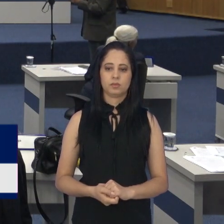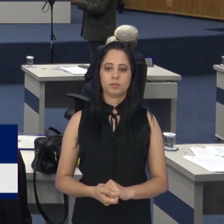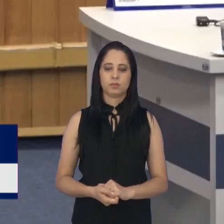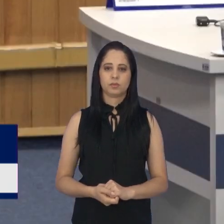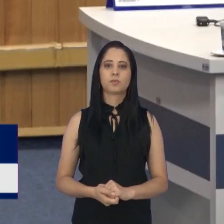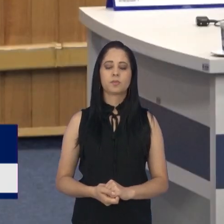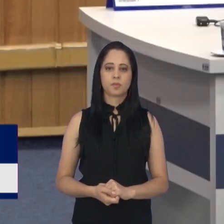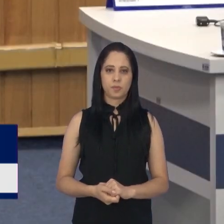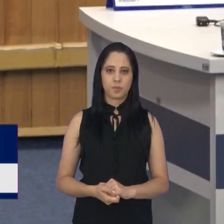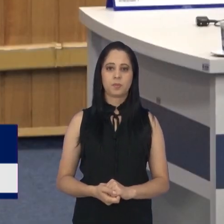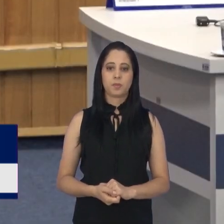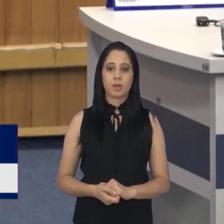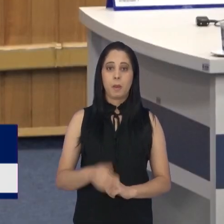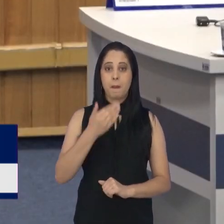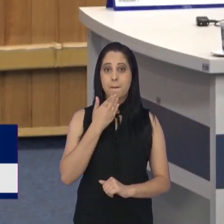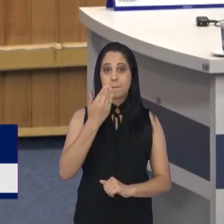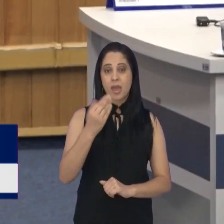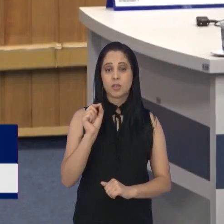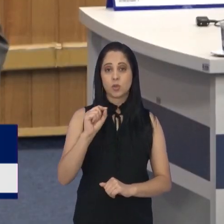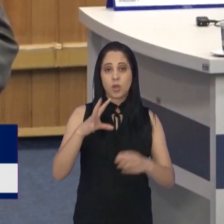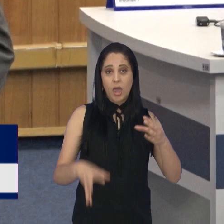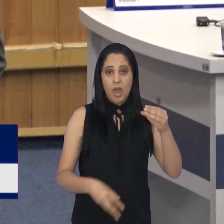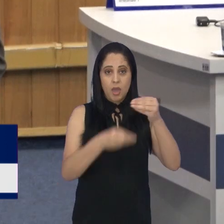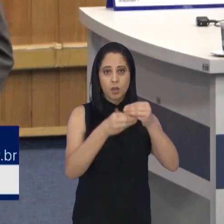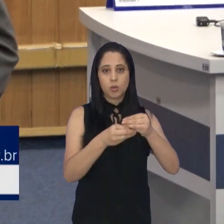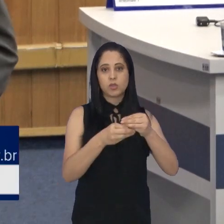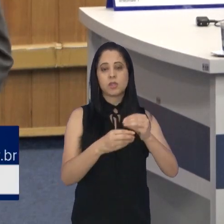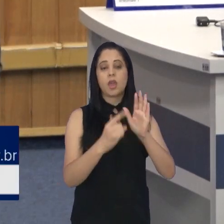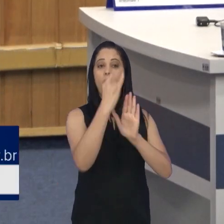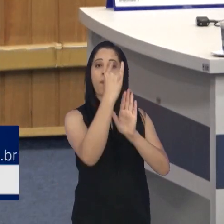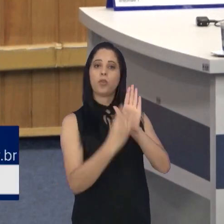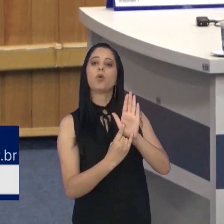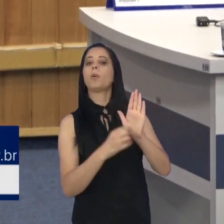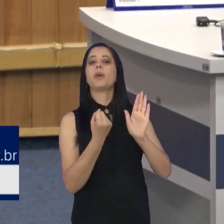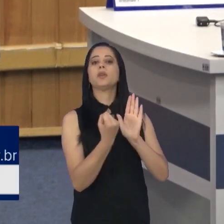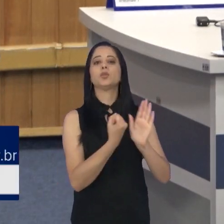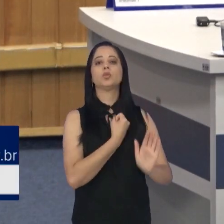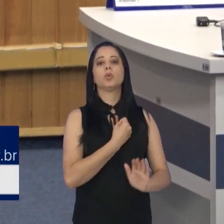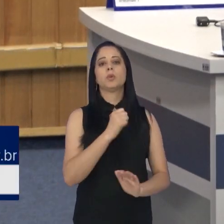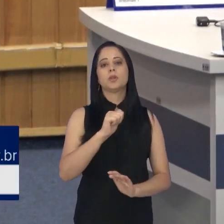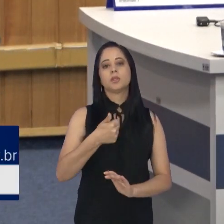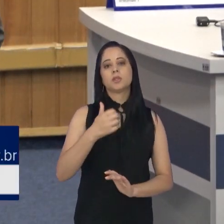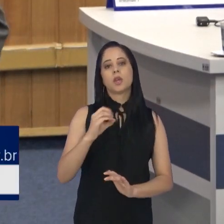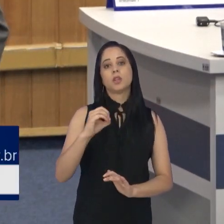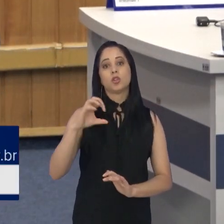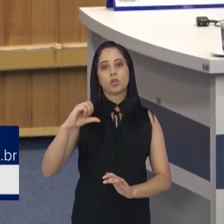Senhor presidente, eu solicito a inclusão para votação do processo número